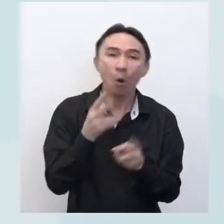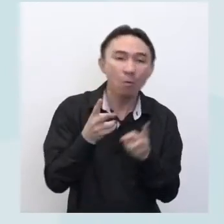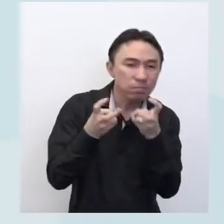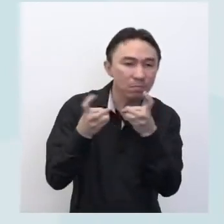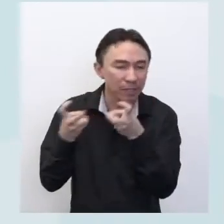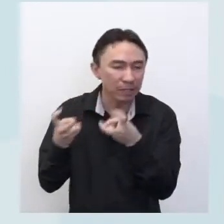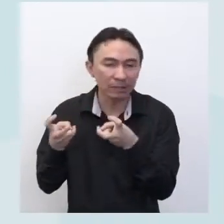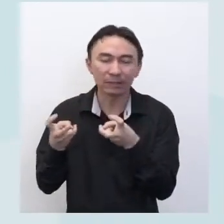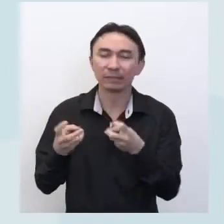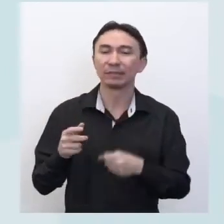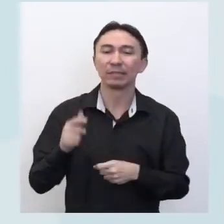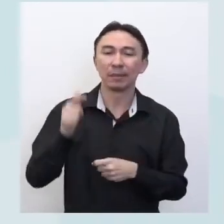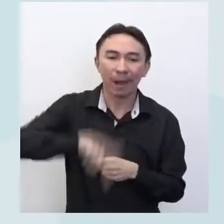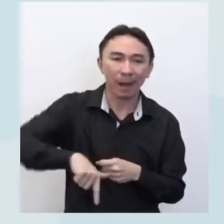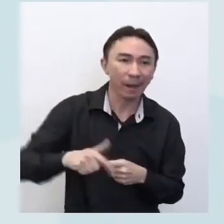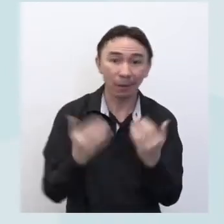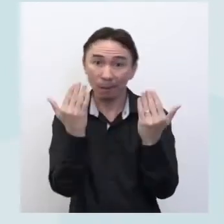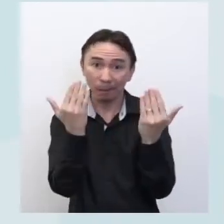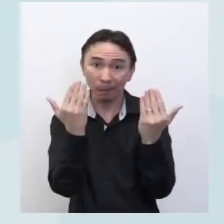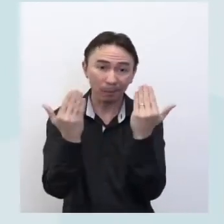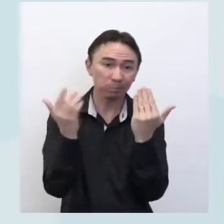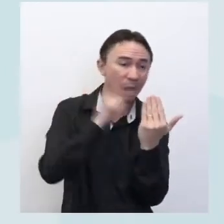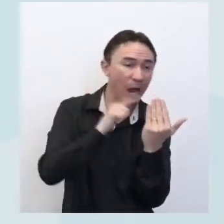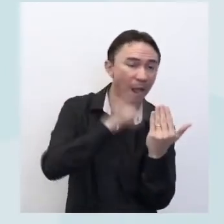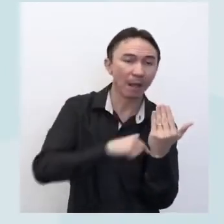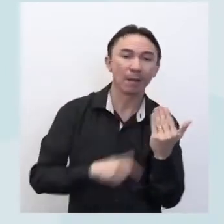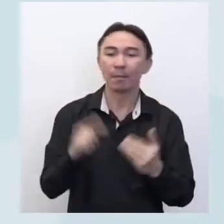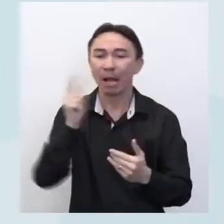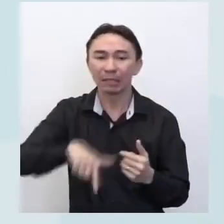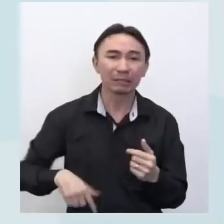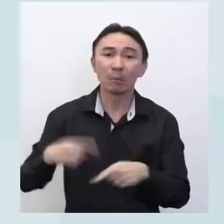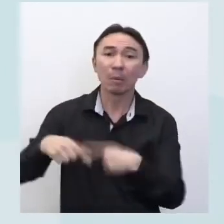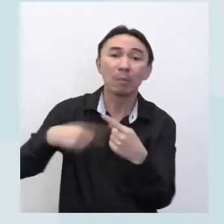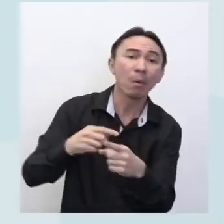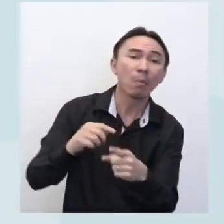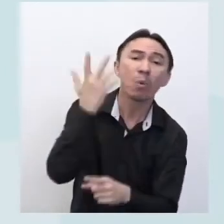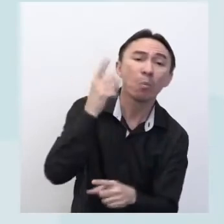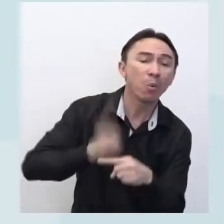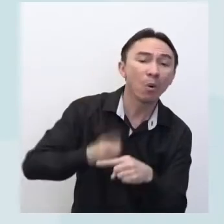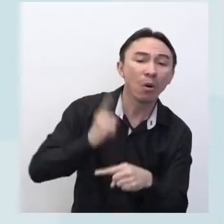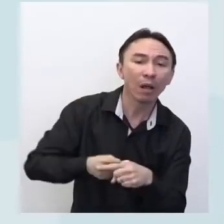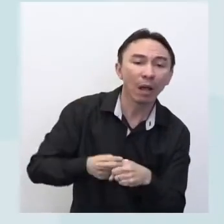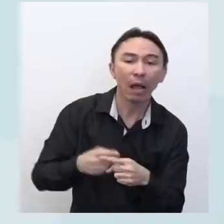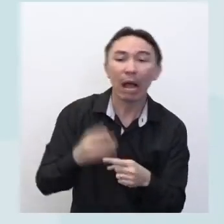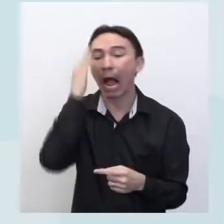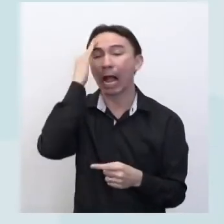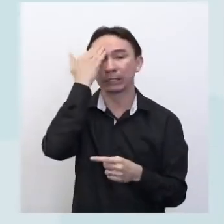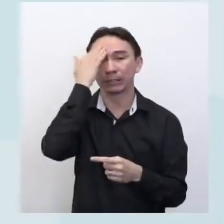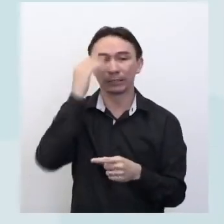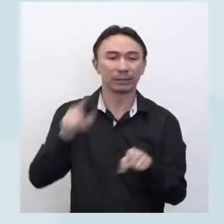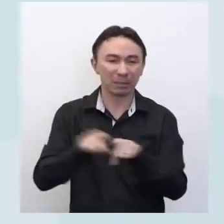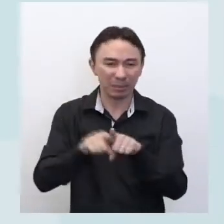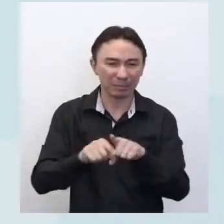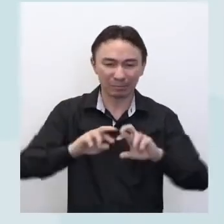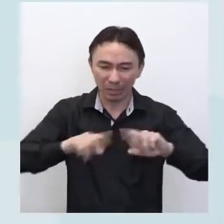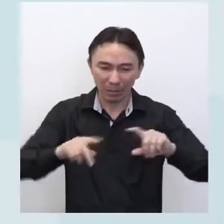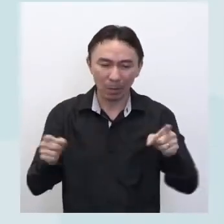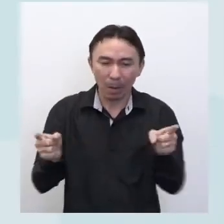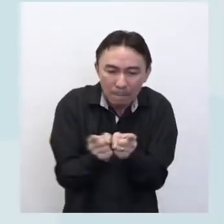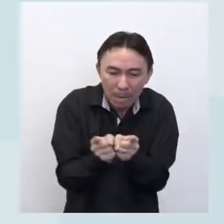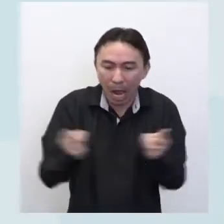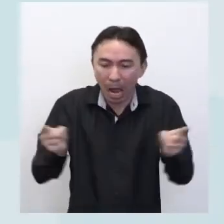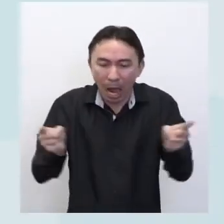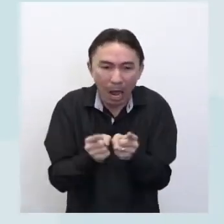fazer comparações, entender causa e efeito, perceber o tamanho das coisas, enfim, tudo aquilo que é relacionado